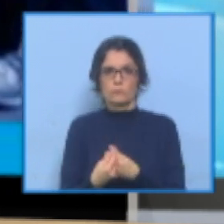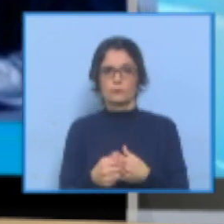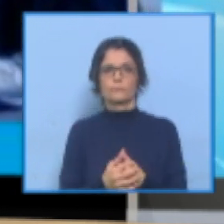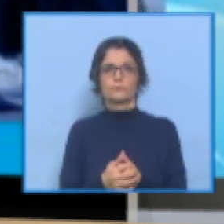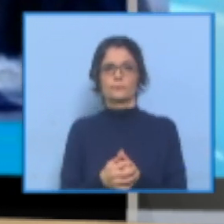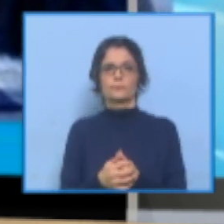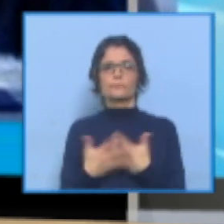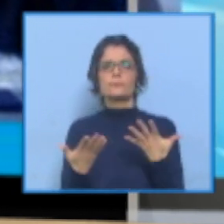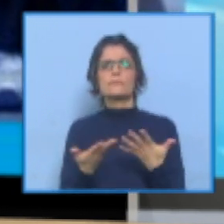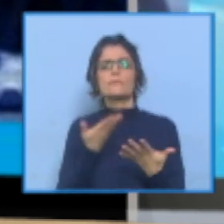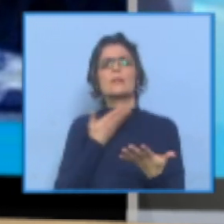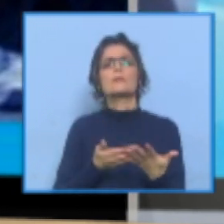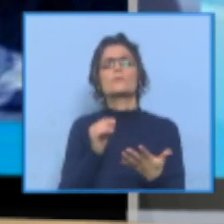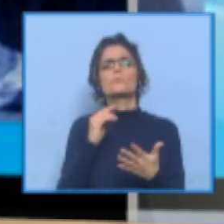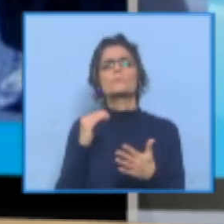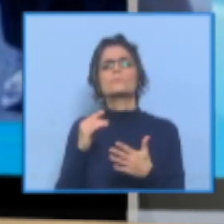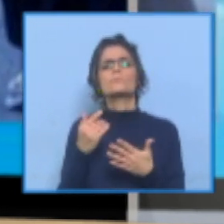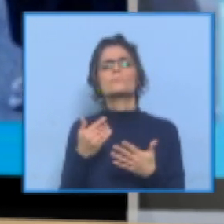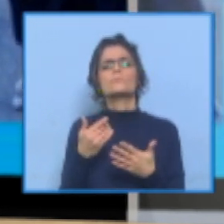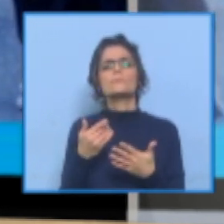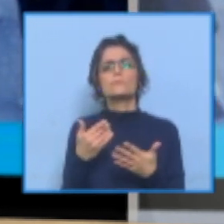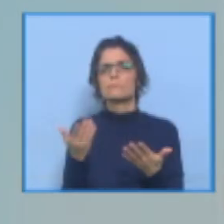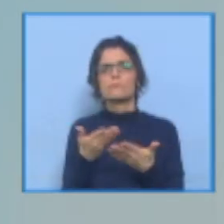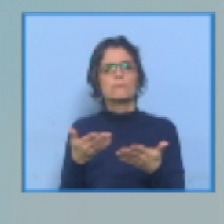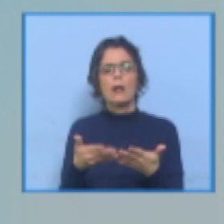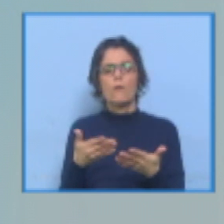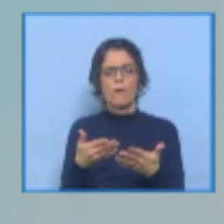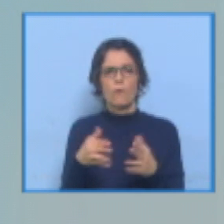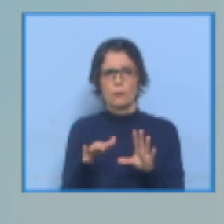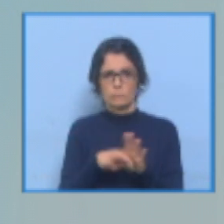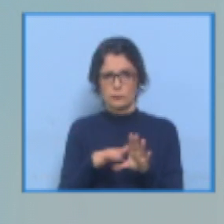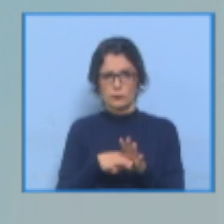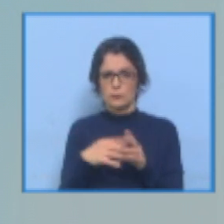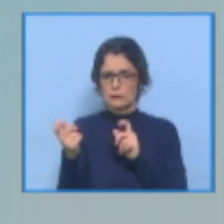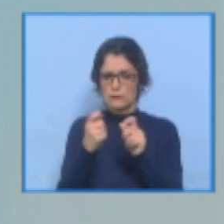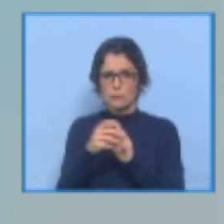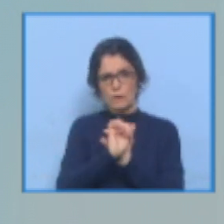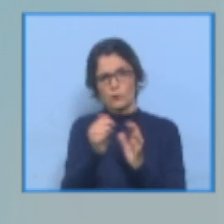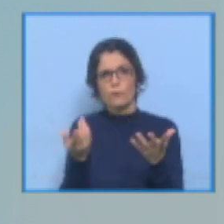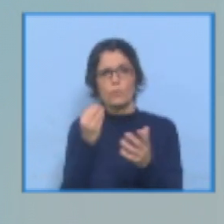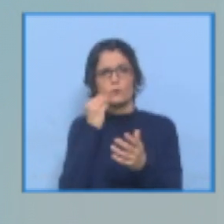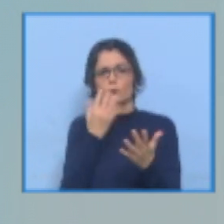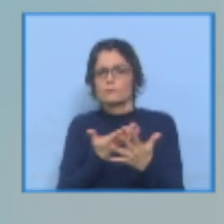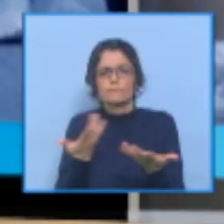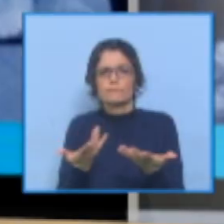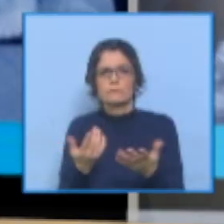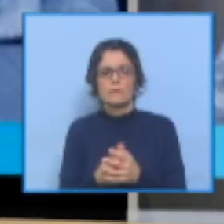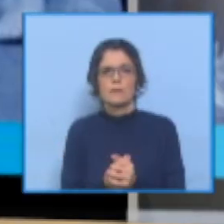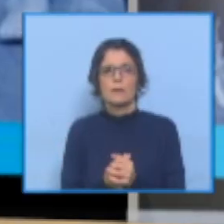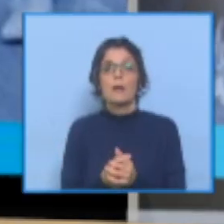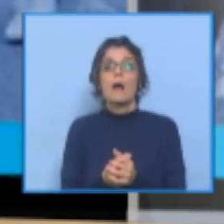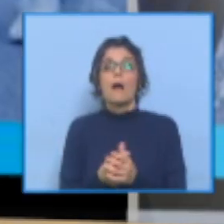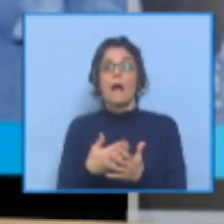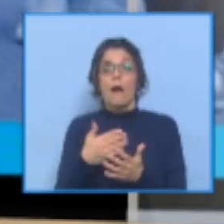nomeadamente nas duas experiências já passadas, em quem participa nos debates que são propostos? Este é muito bem